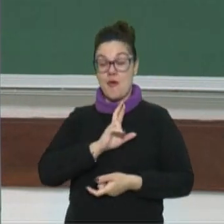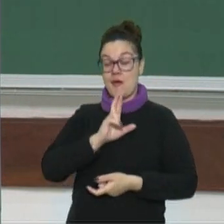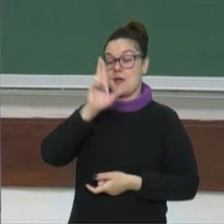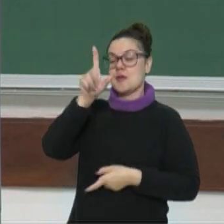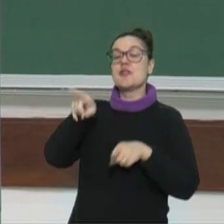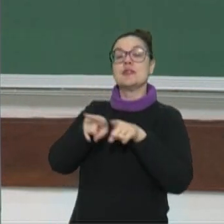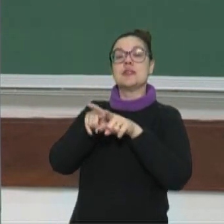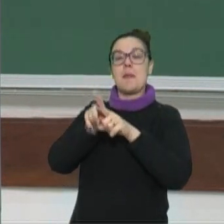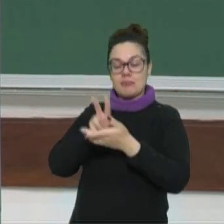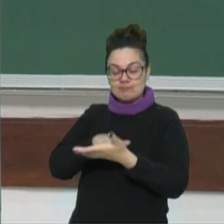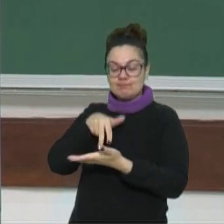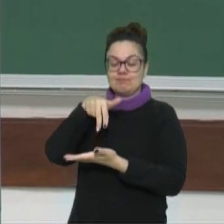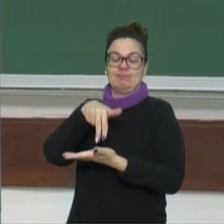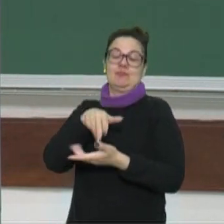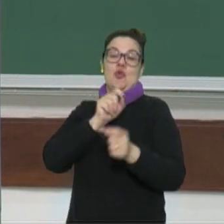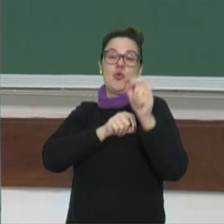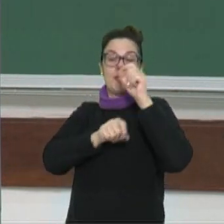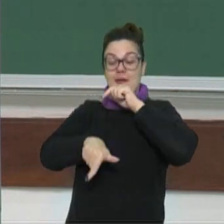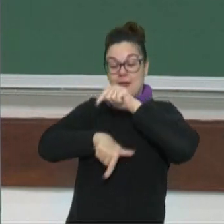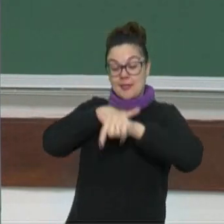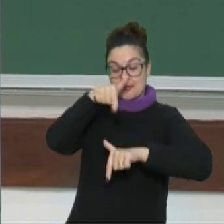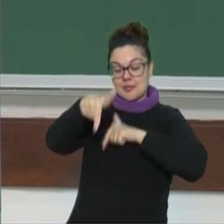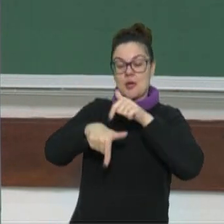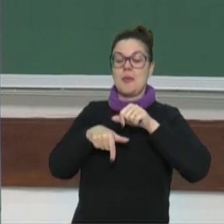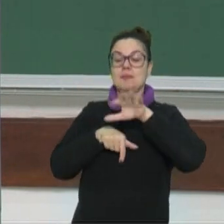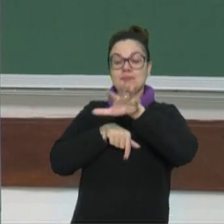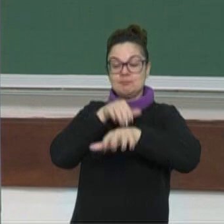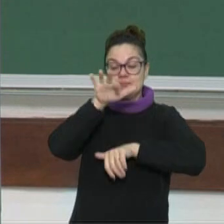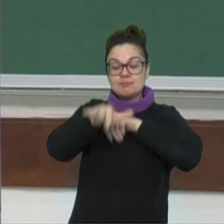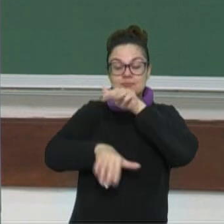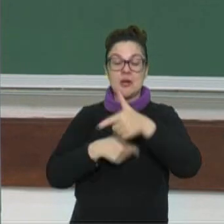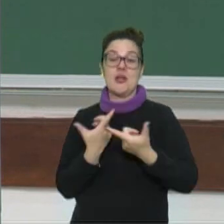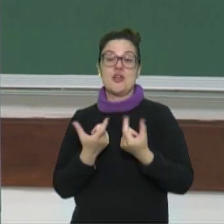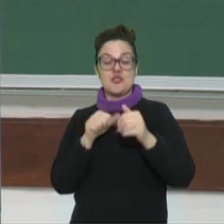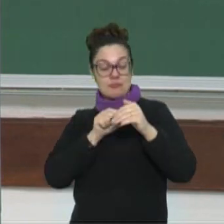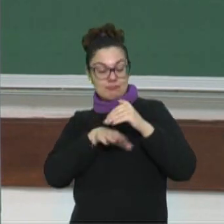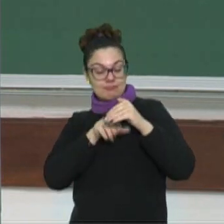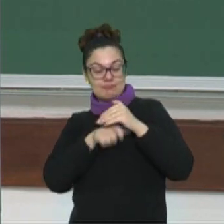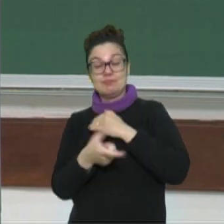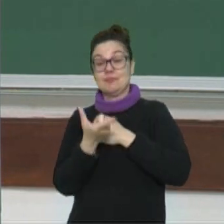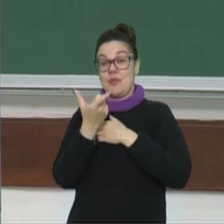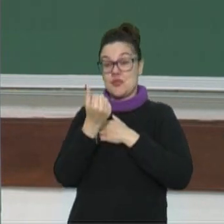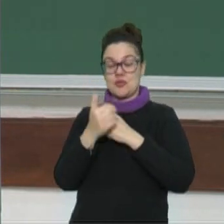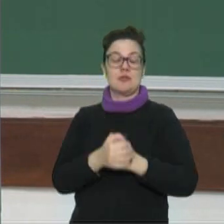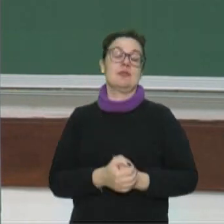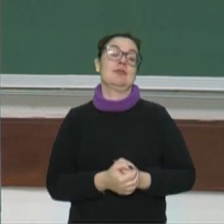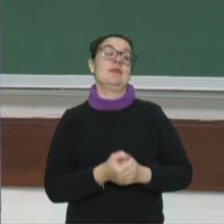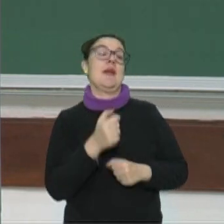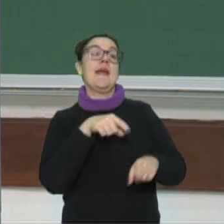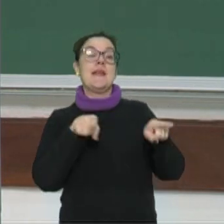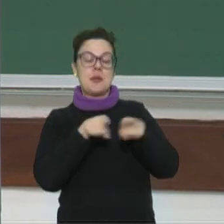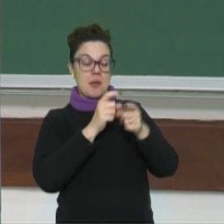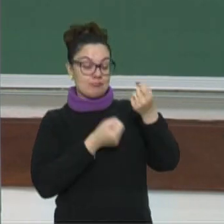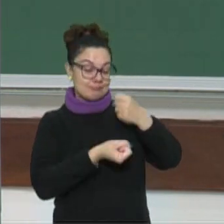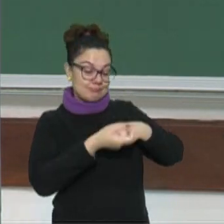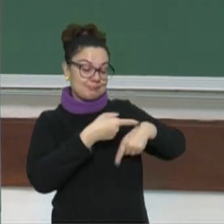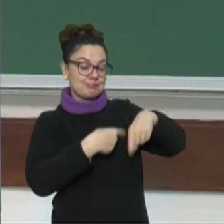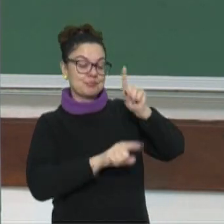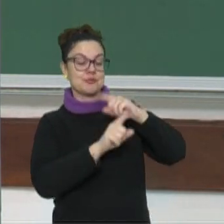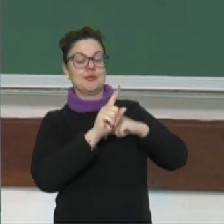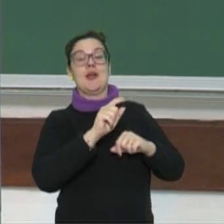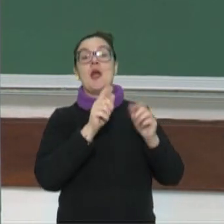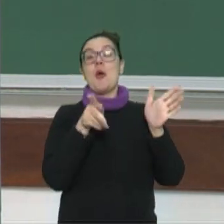ela defendia o trabalho e economizar dinheiro e investir dinheiro. E a Revolução Gloriosa, que já tinha dado